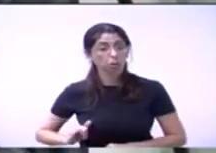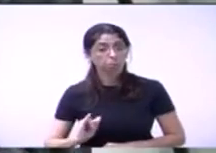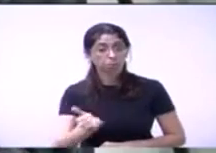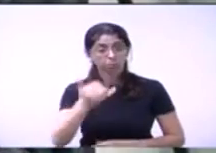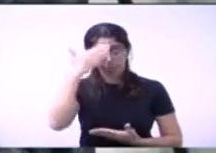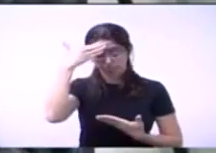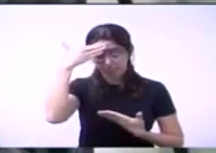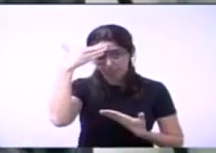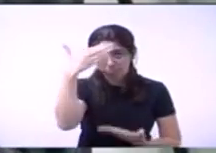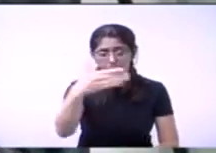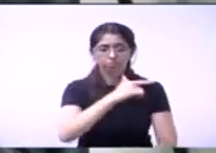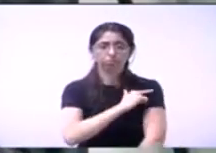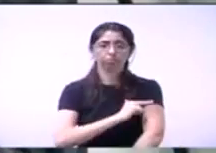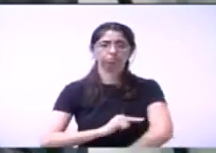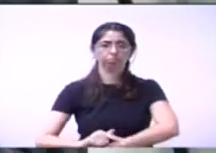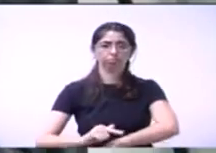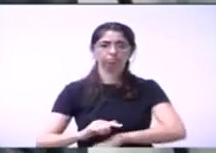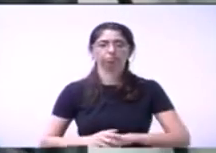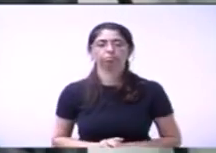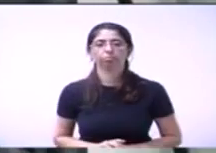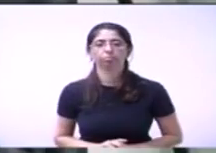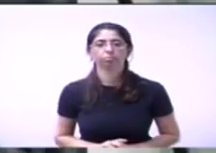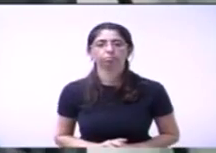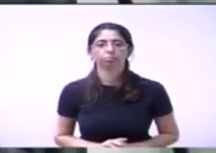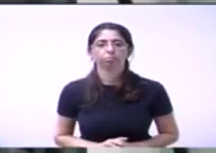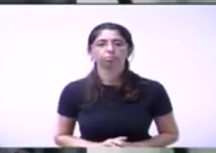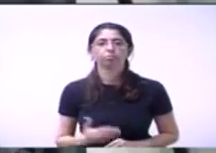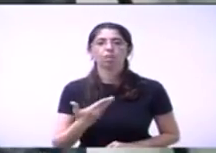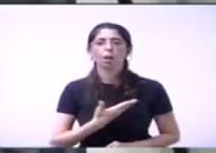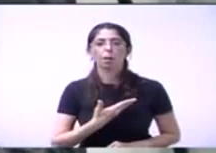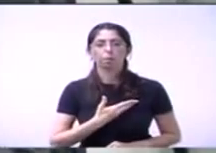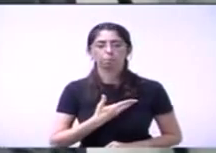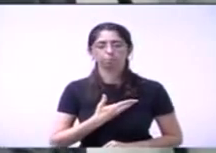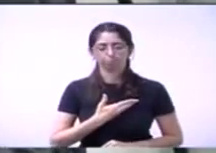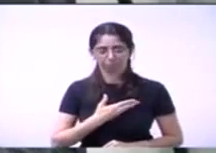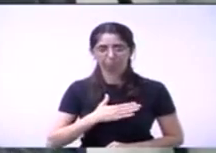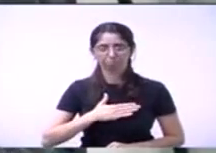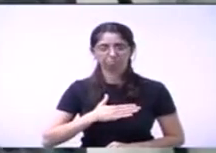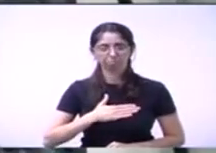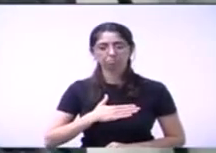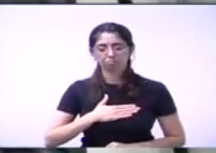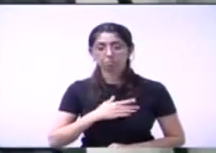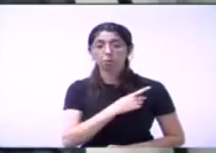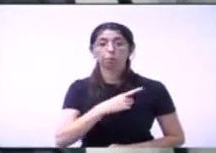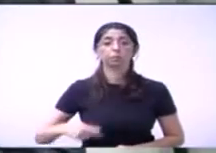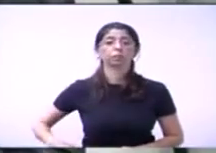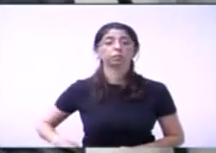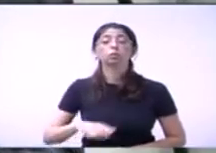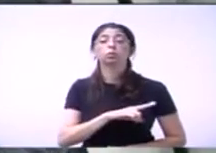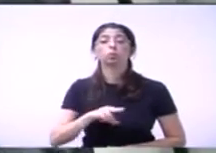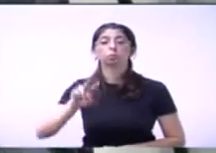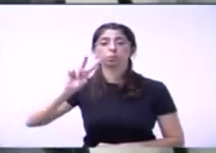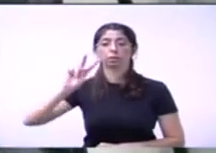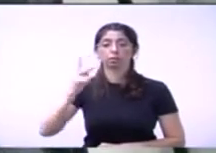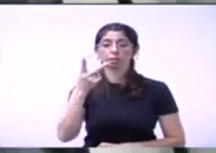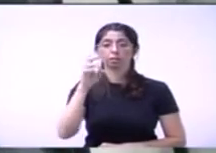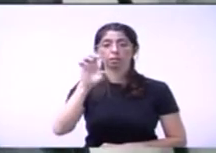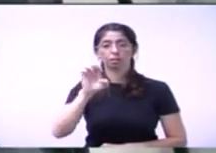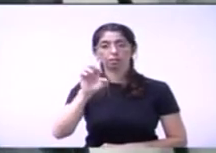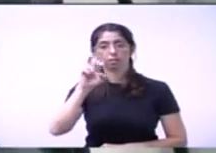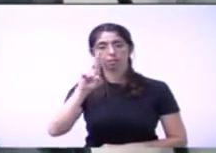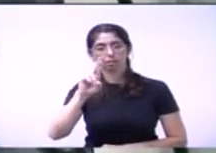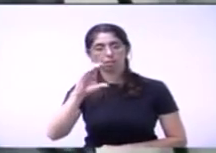agradecer o respeito que o companheiro presidente Hércules sempre teve comigo, mesmo quando não era